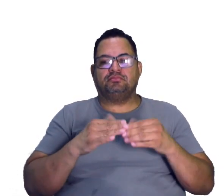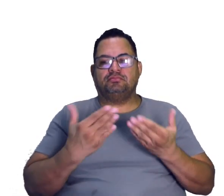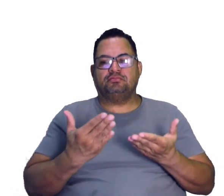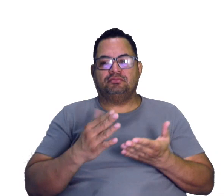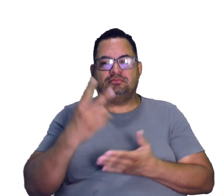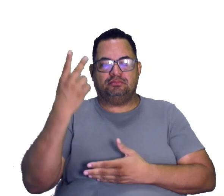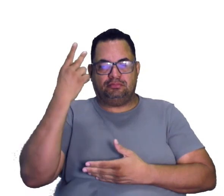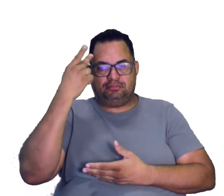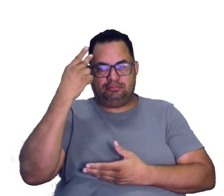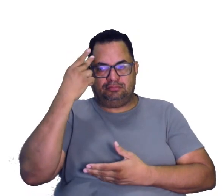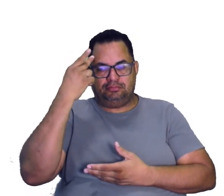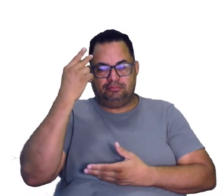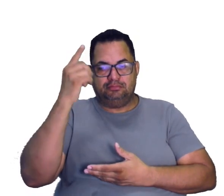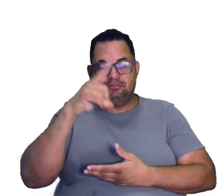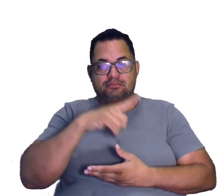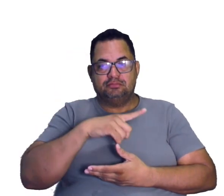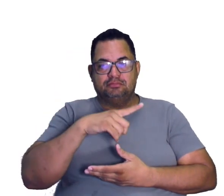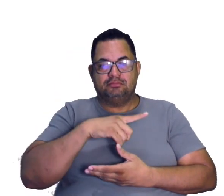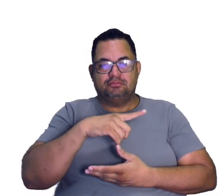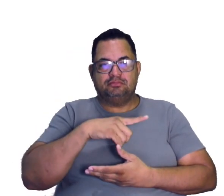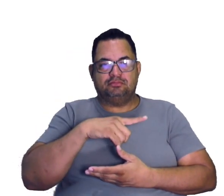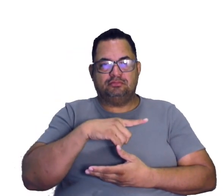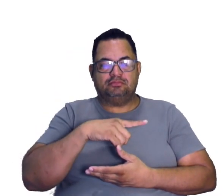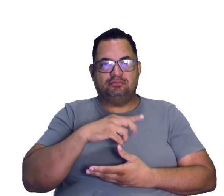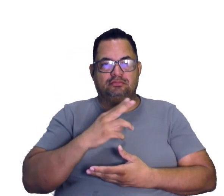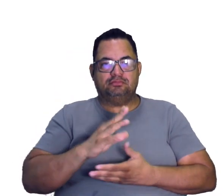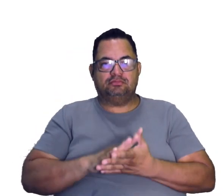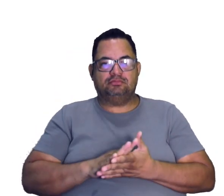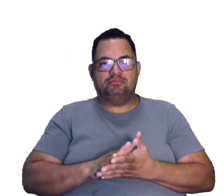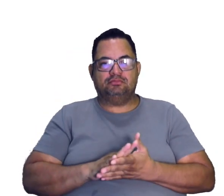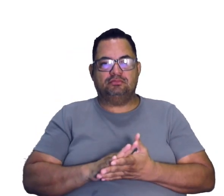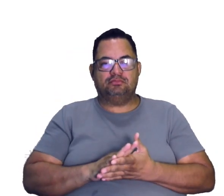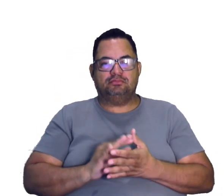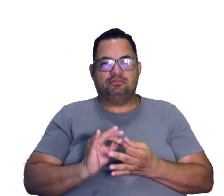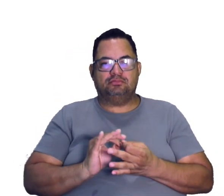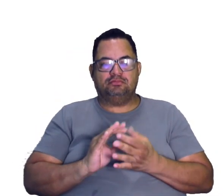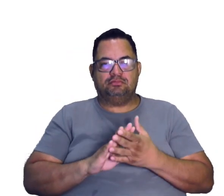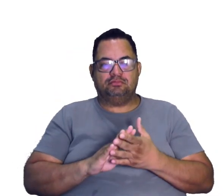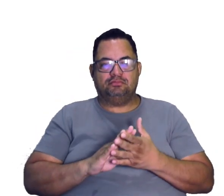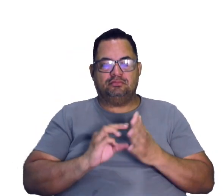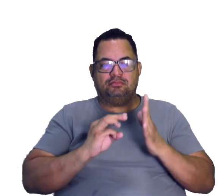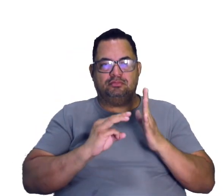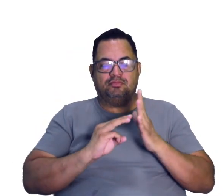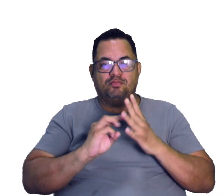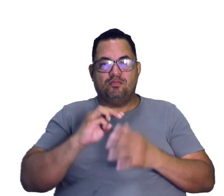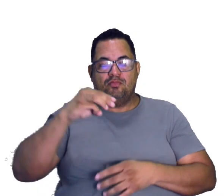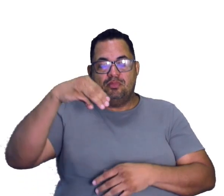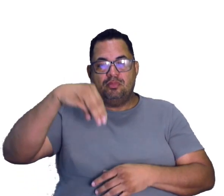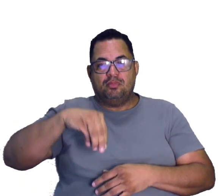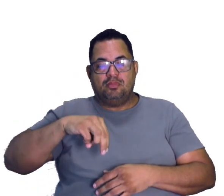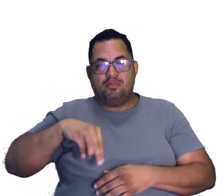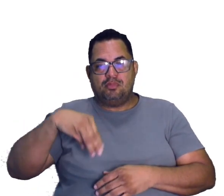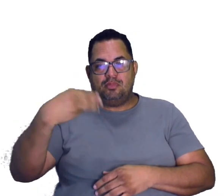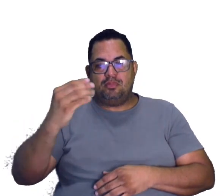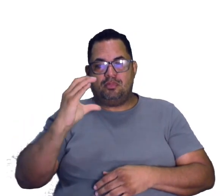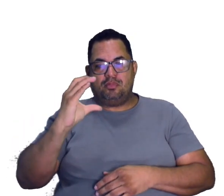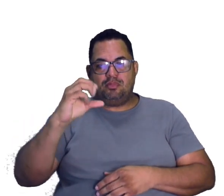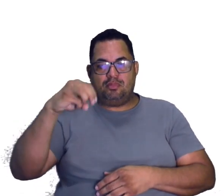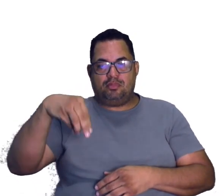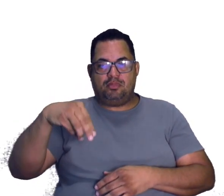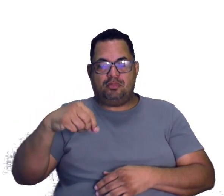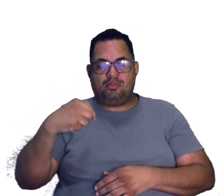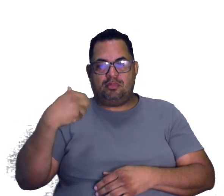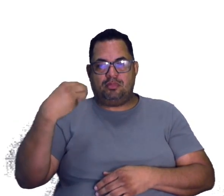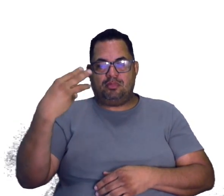comumente, a gente vai ter ali ele sendo expresso como metro cúbico, centímetros cúbicos, dependendo